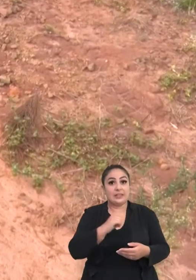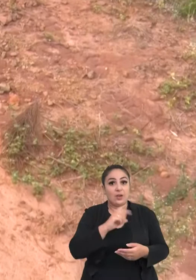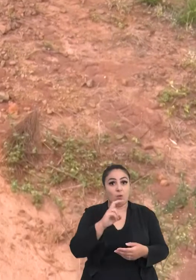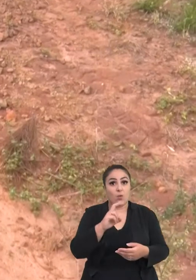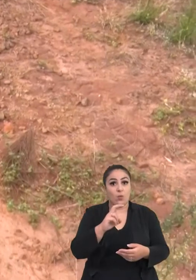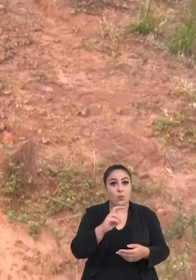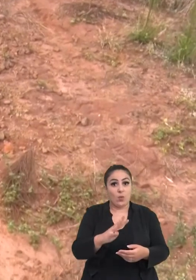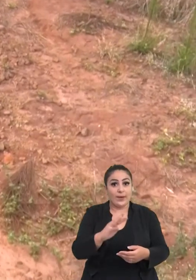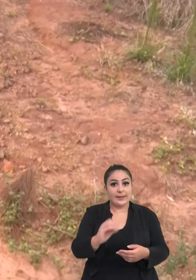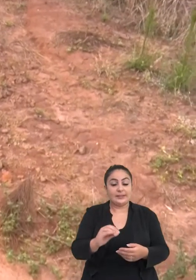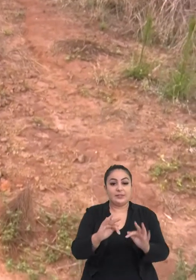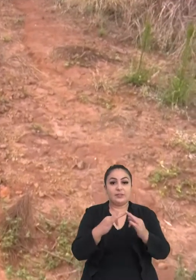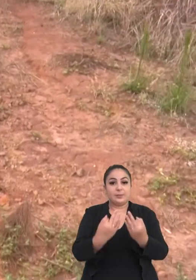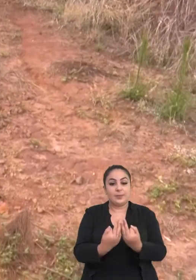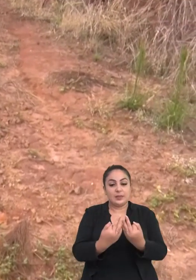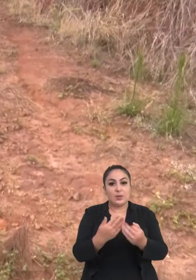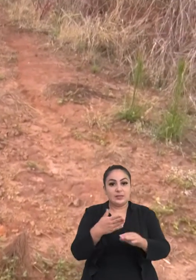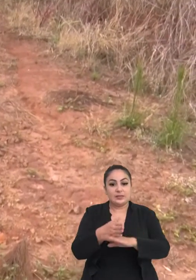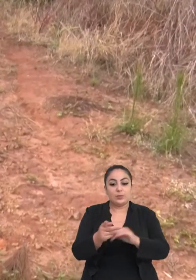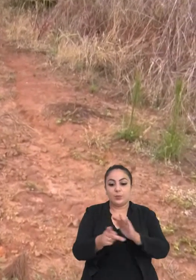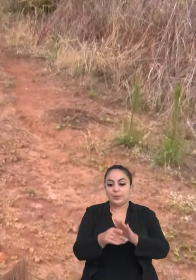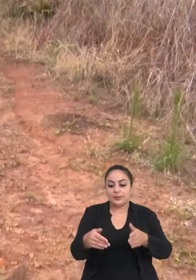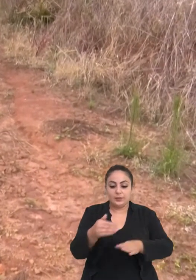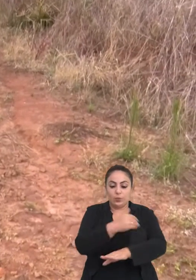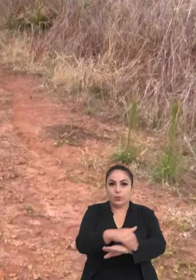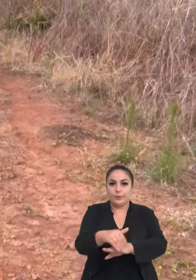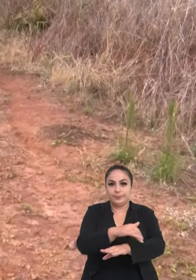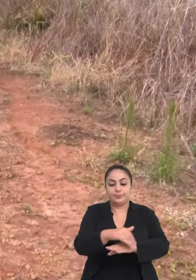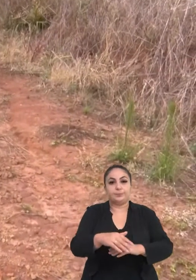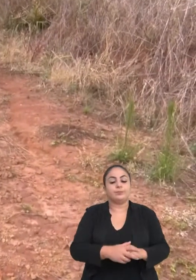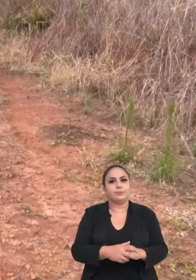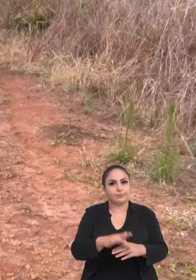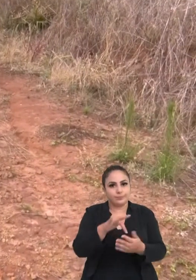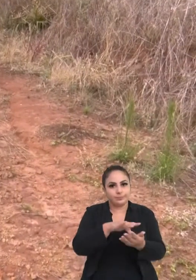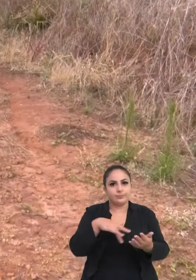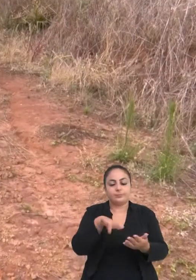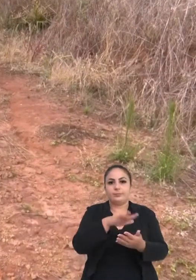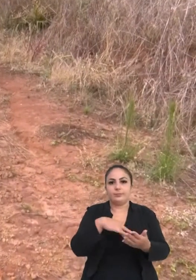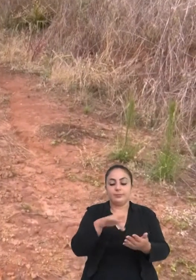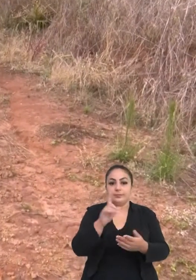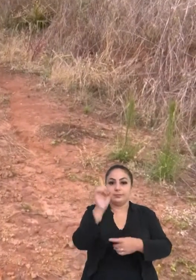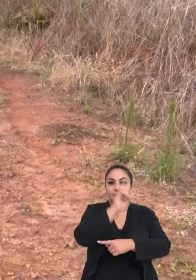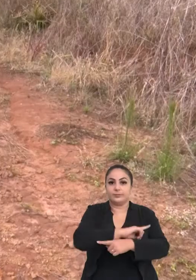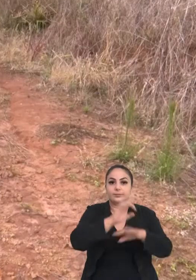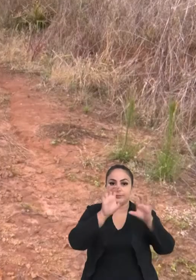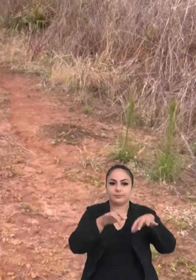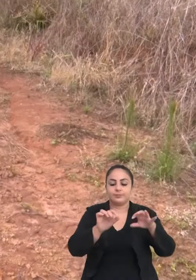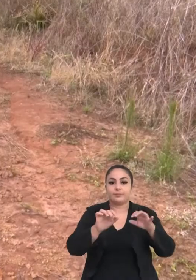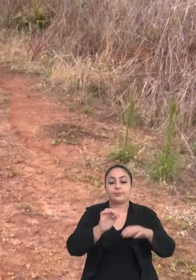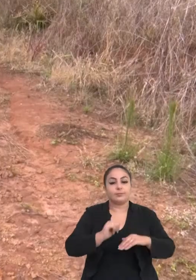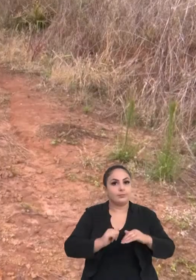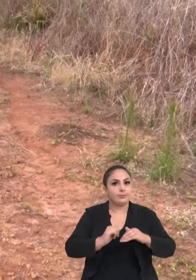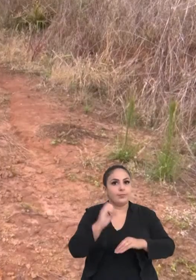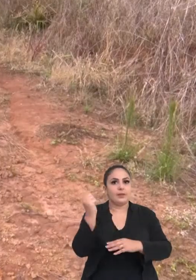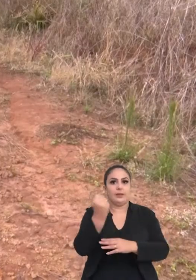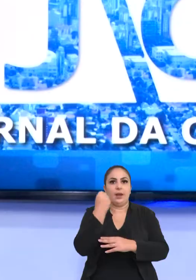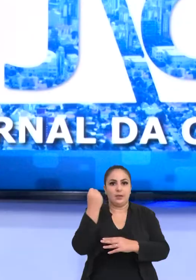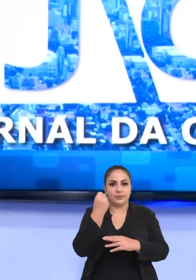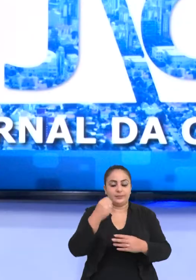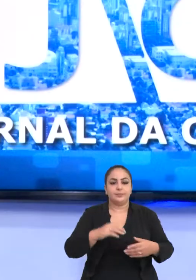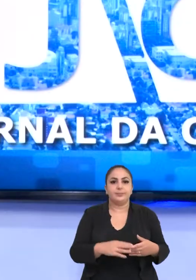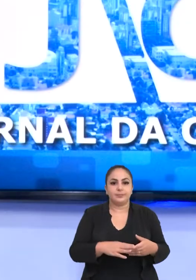40 famílias e o acesso é por esta estrada. A situação em dias de chuva é ainda mais